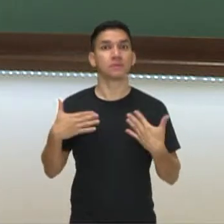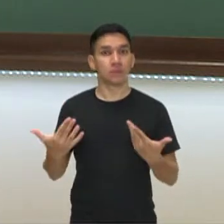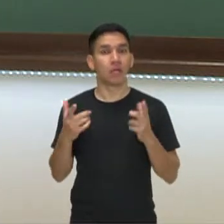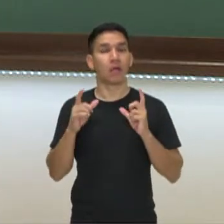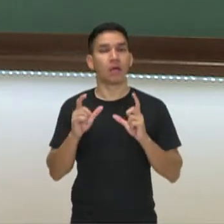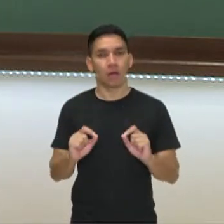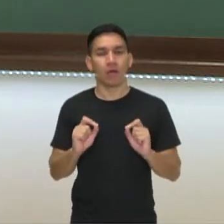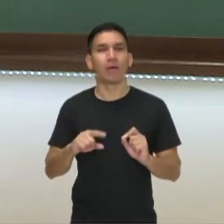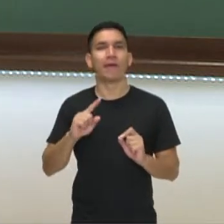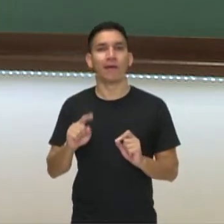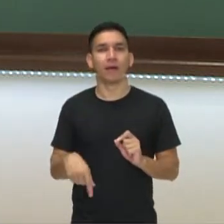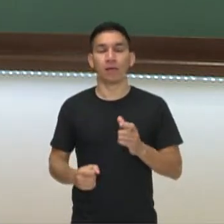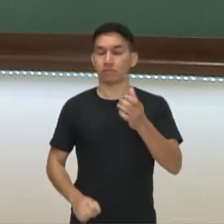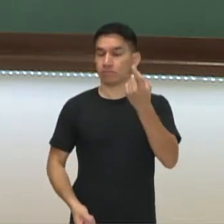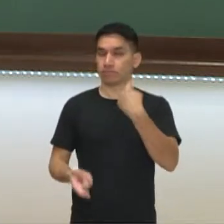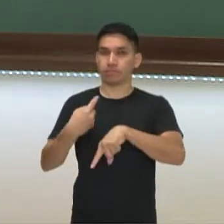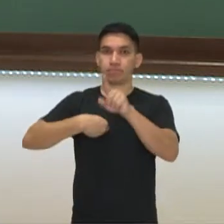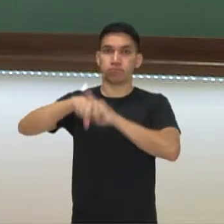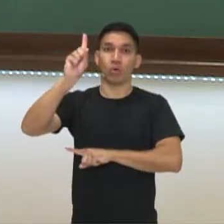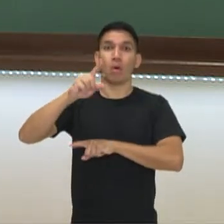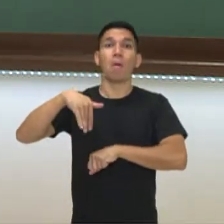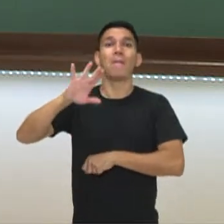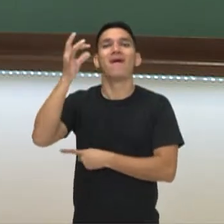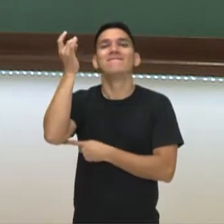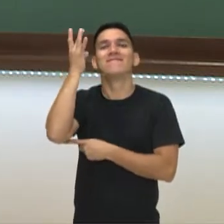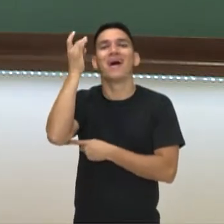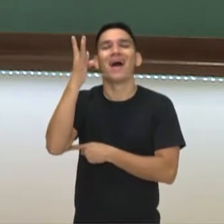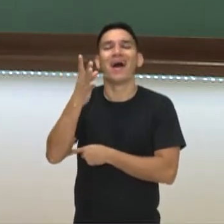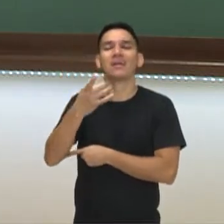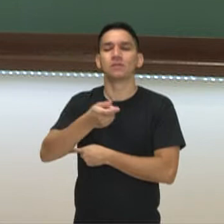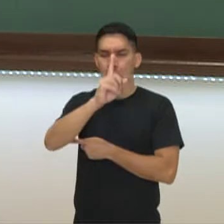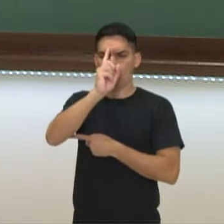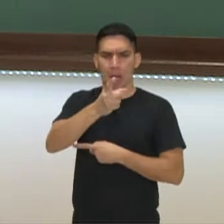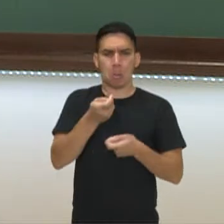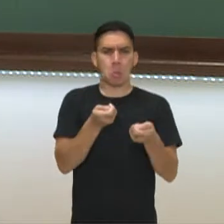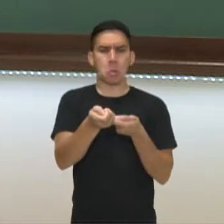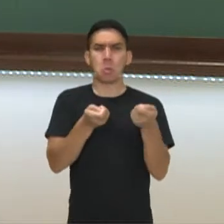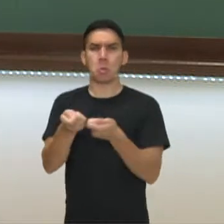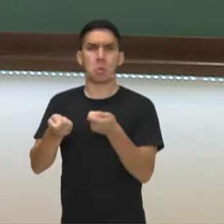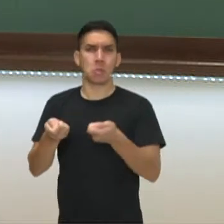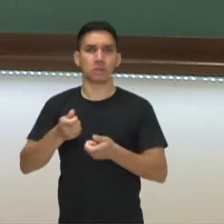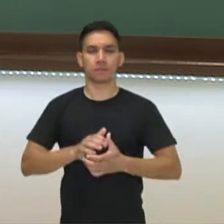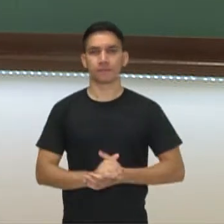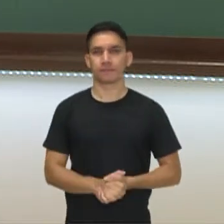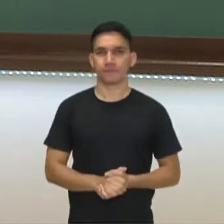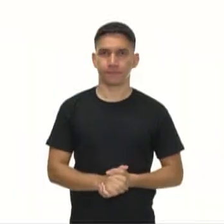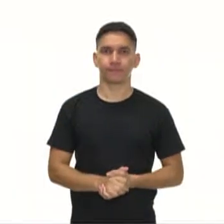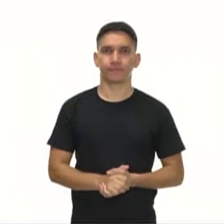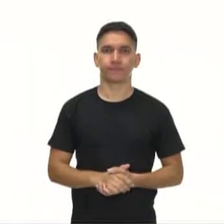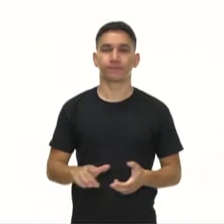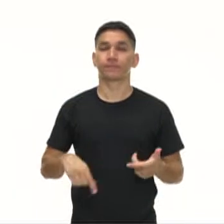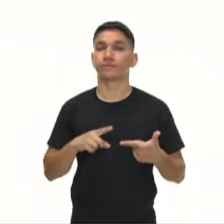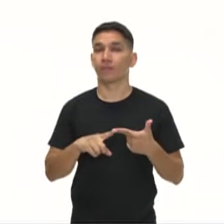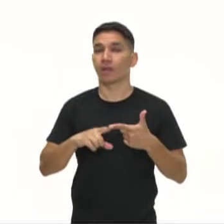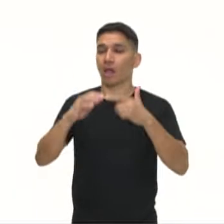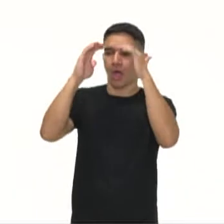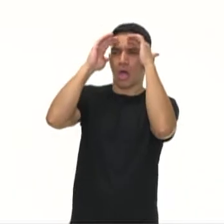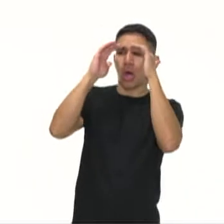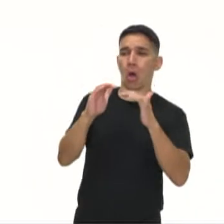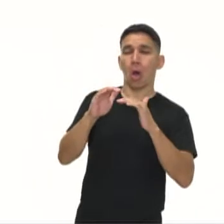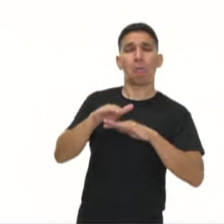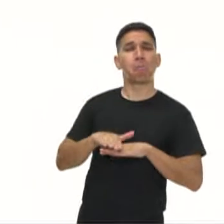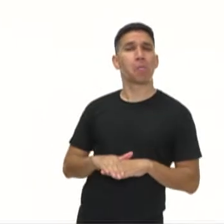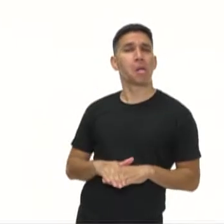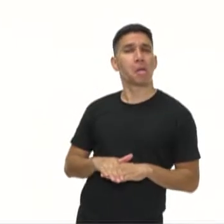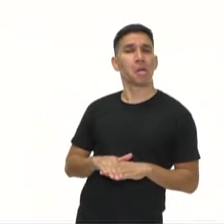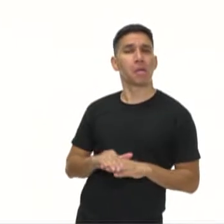torna muito mais, entre aspas, domesticado a sociedade autoritária. A obediência passiva é